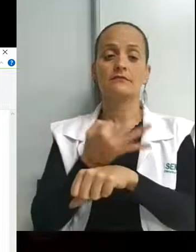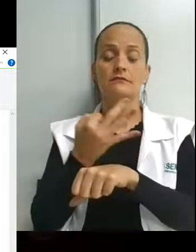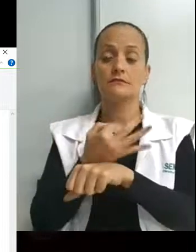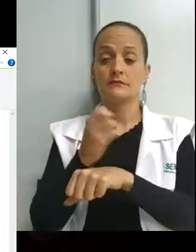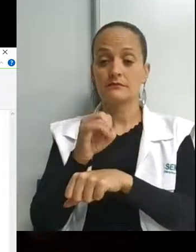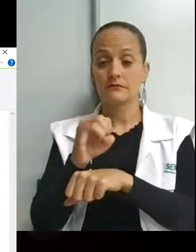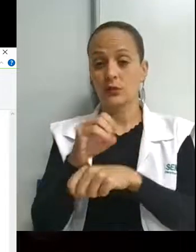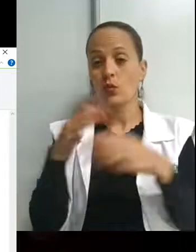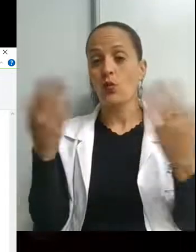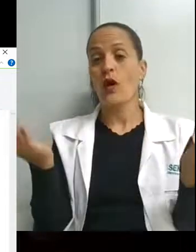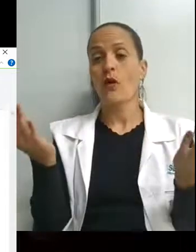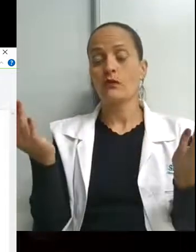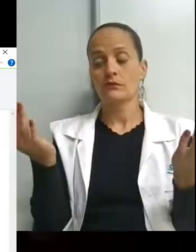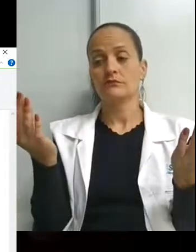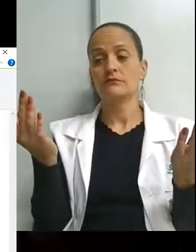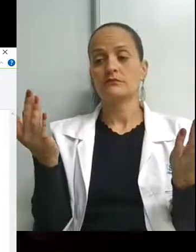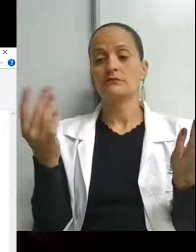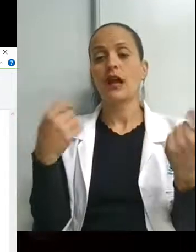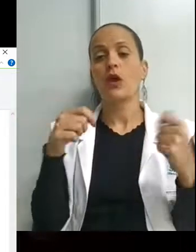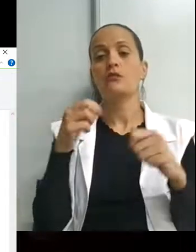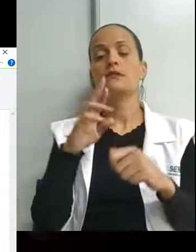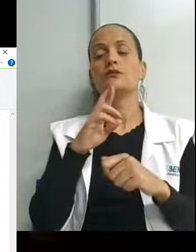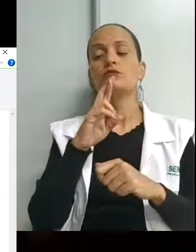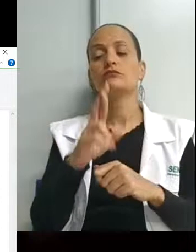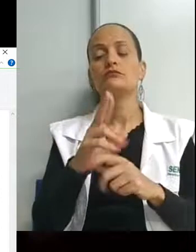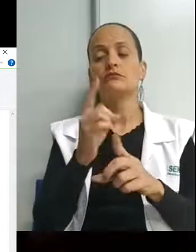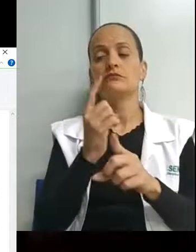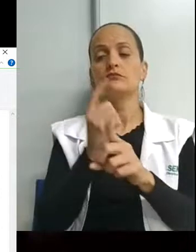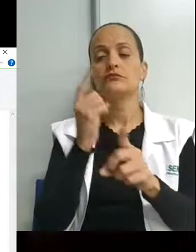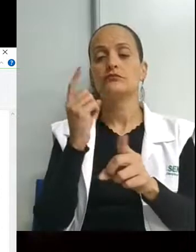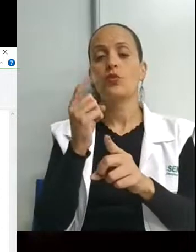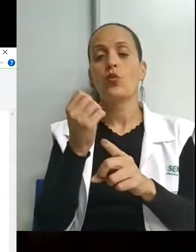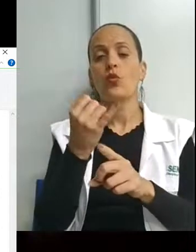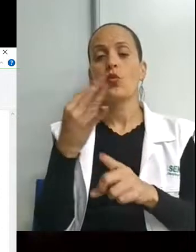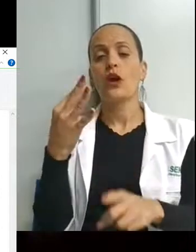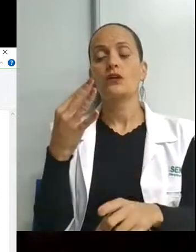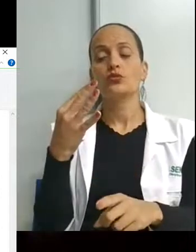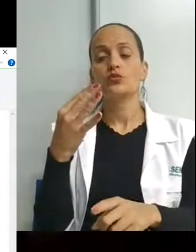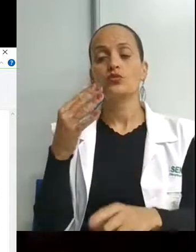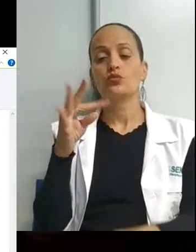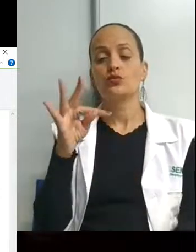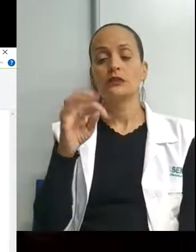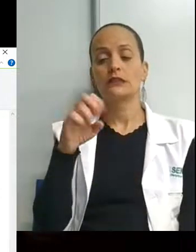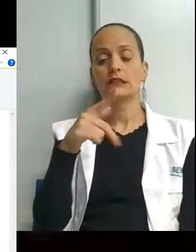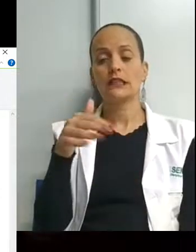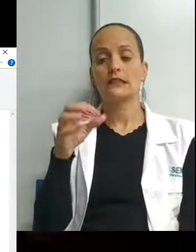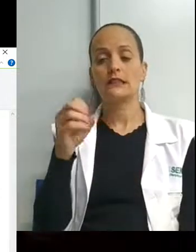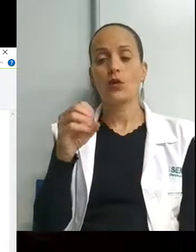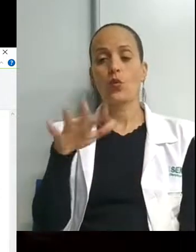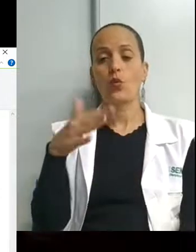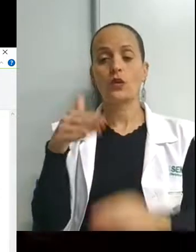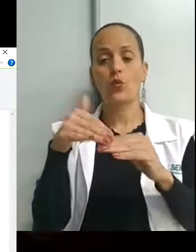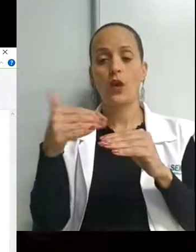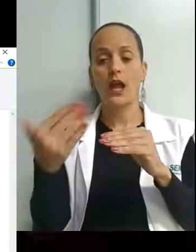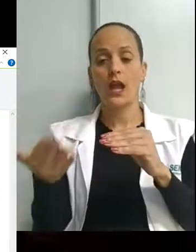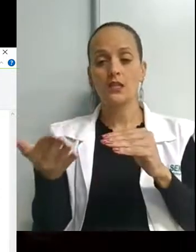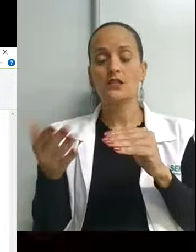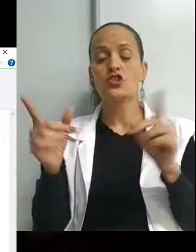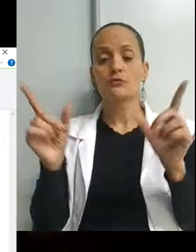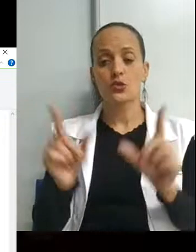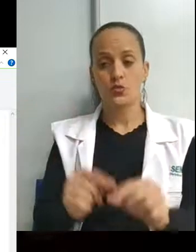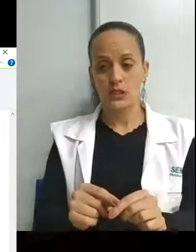aqui, ó, e saber quanto que foi a queda de tensão, quanto que vai ser, na verdade, né, a queda de tensão aqui, ó, só no circuito